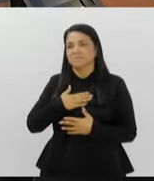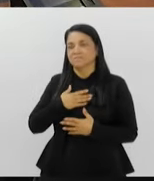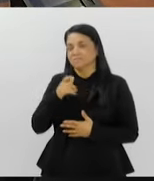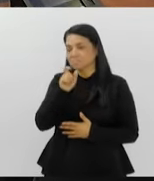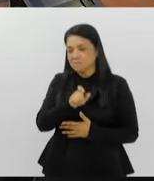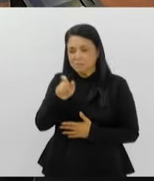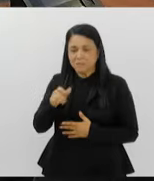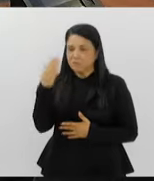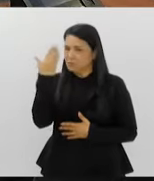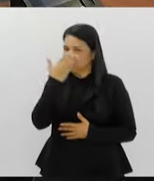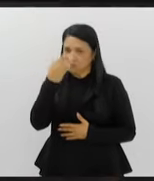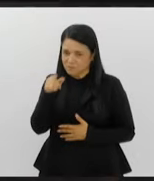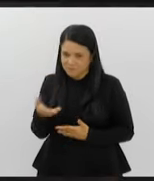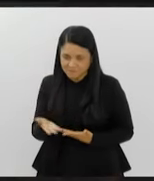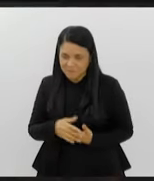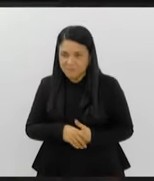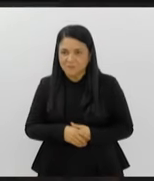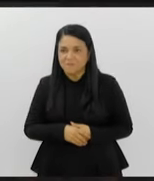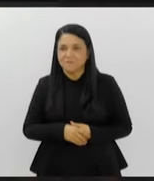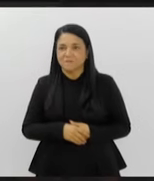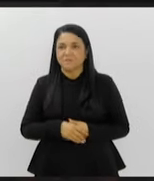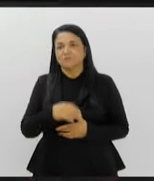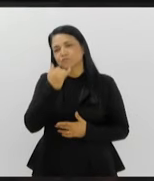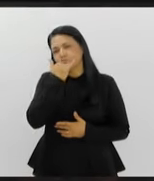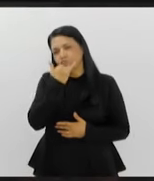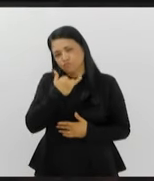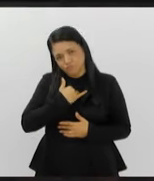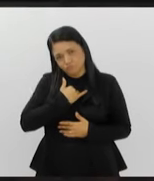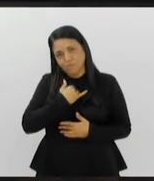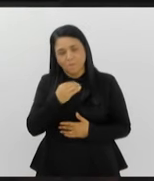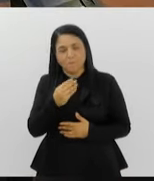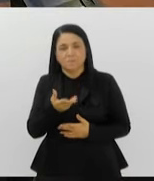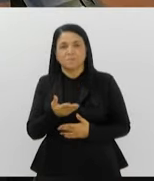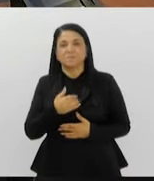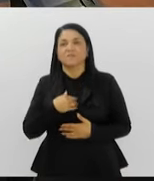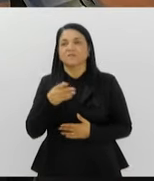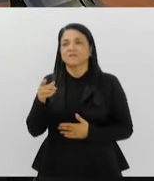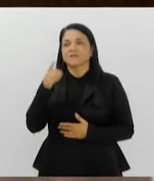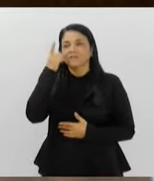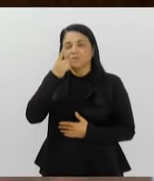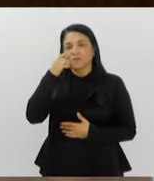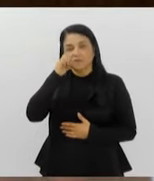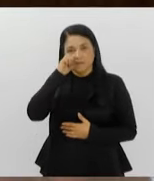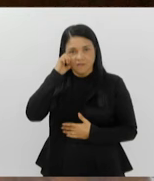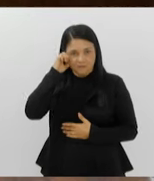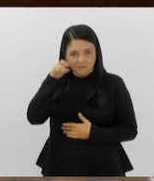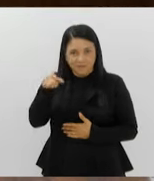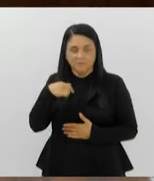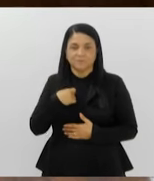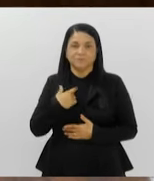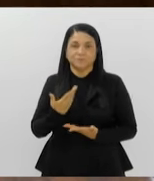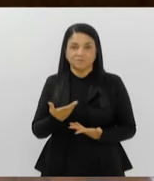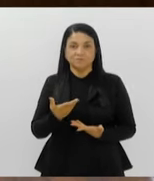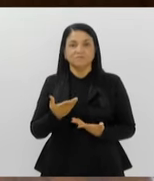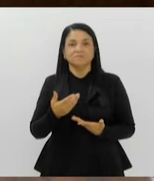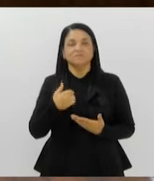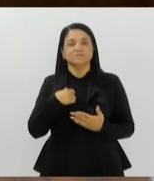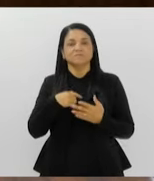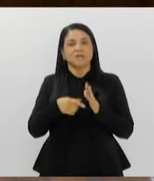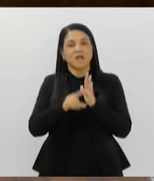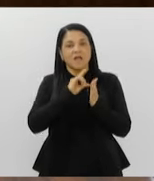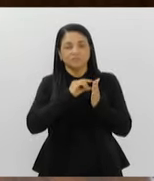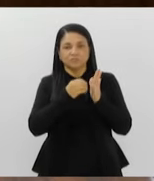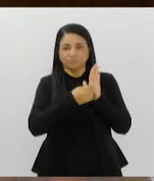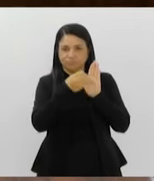vi. Desculpa, perdão, deputada Élica. Presidenta, eu queria, antes de emitir o